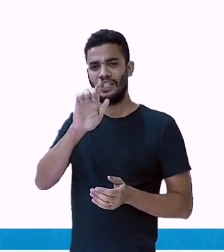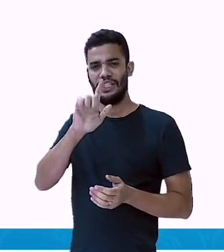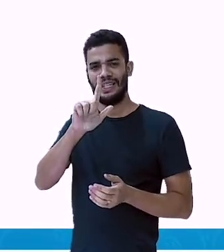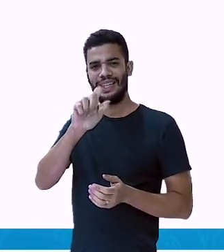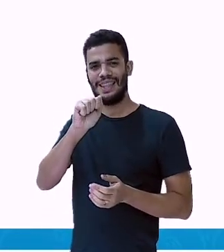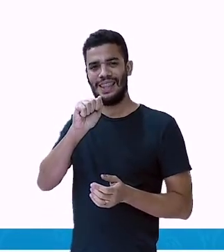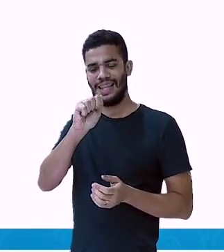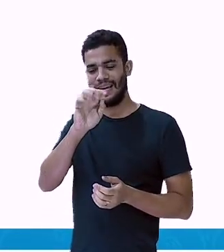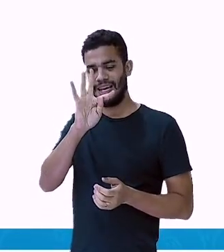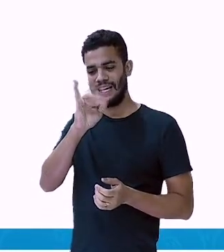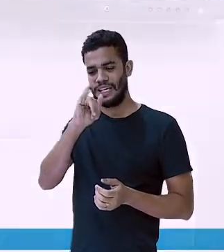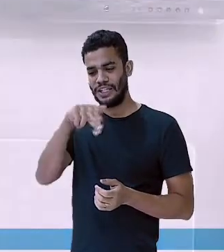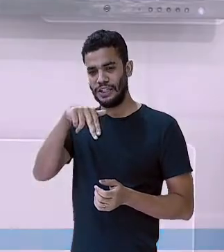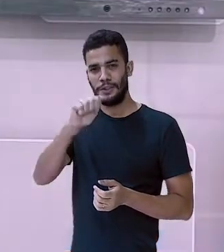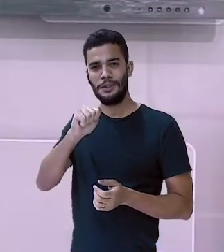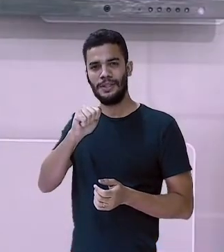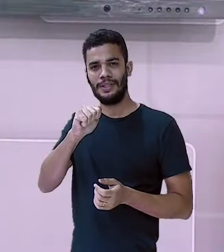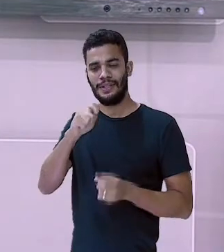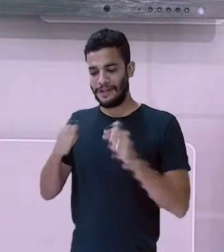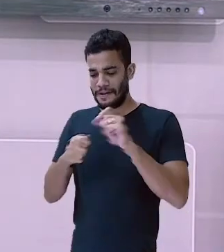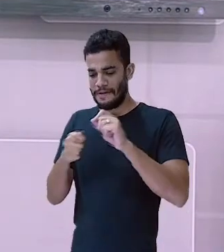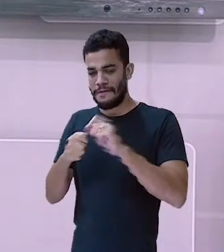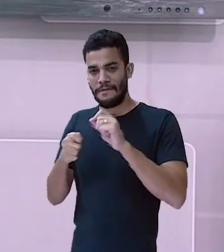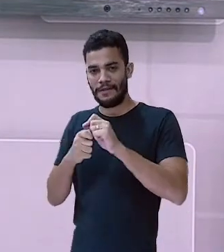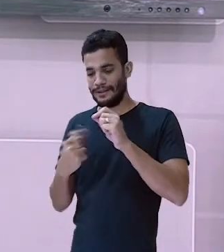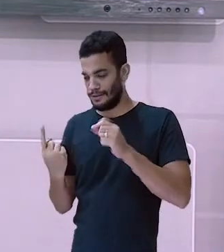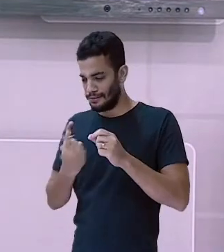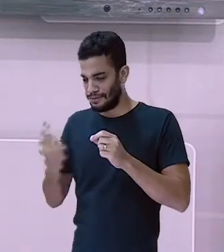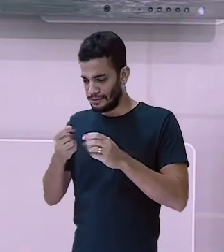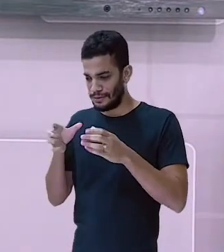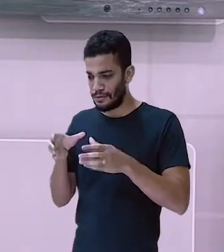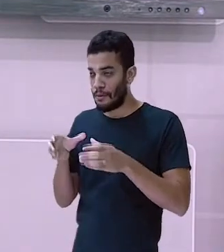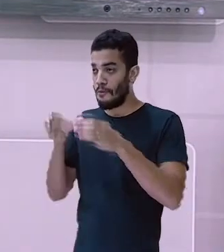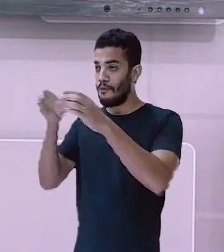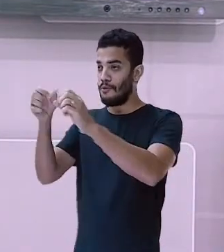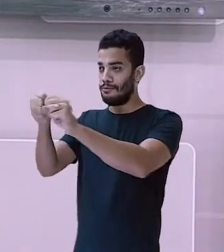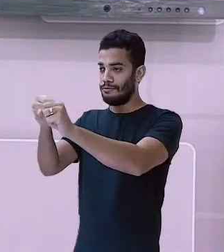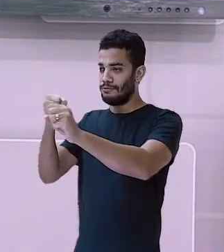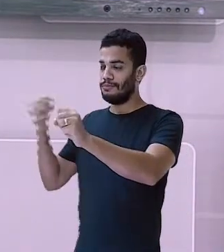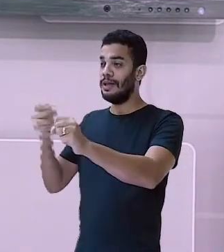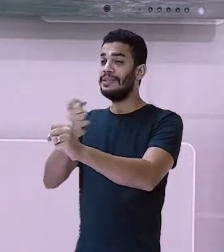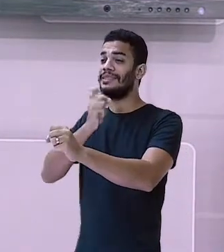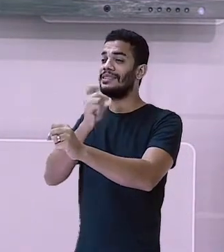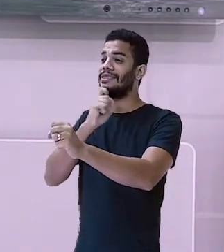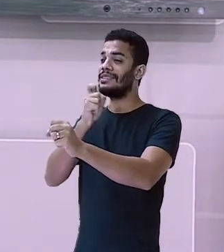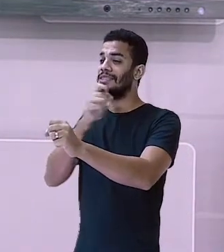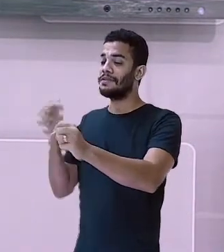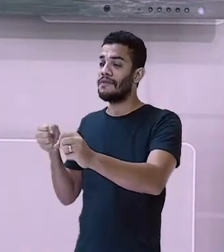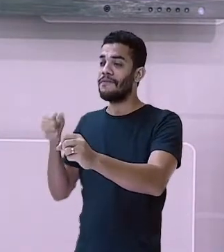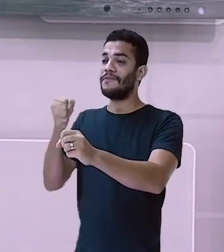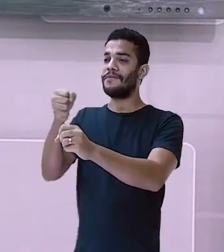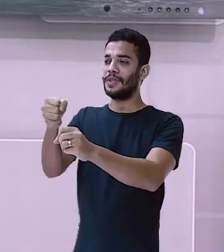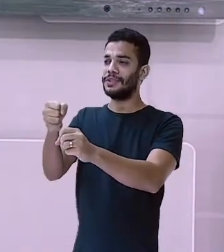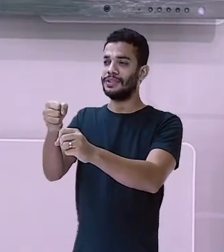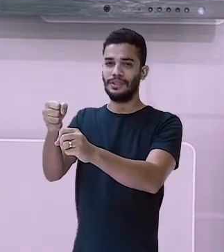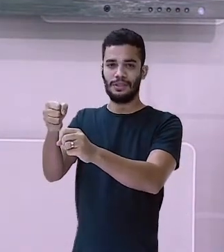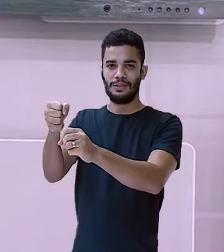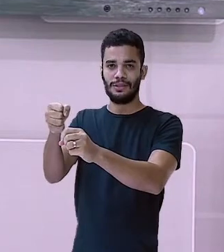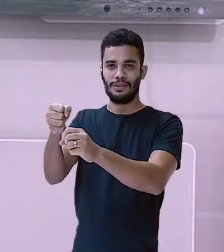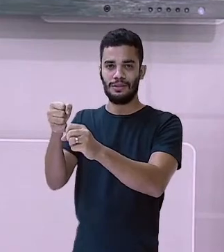depois que preparou tudo ali bonitinho, ela é uma mistura heterogênea do tipo coloide,